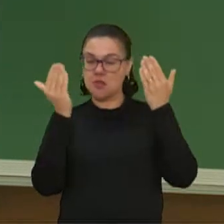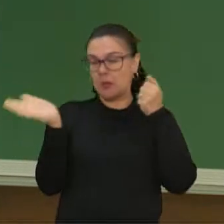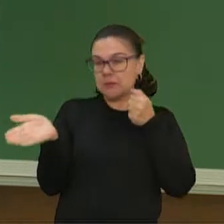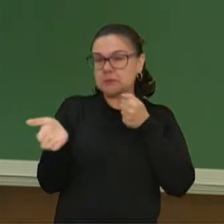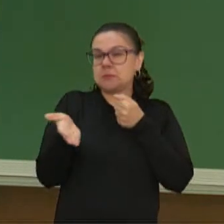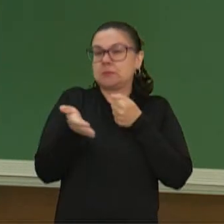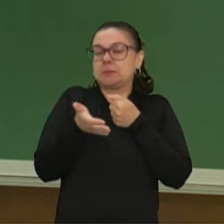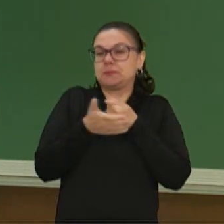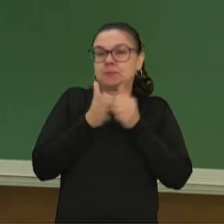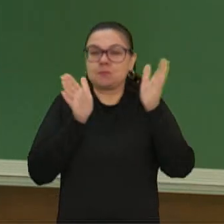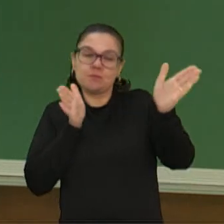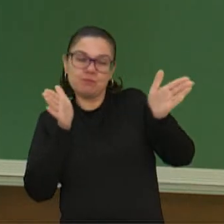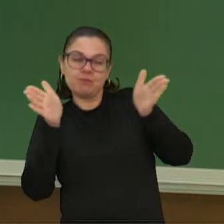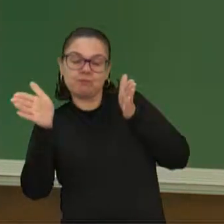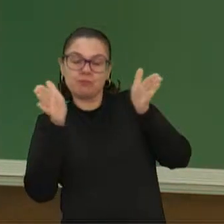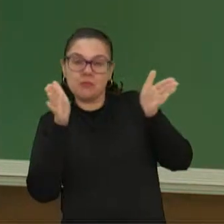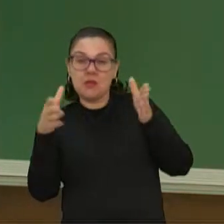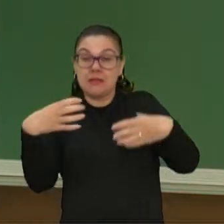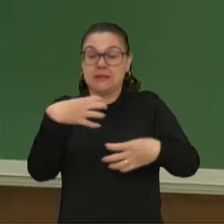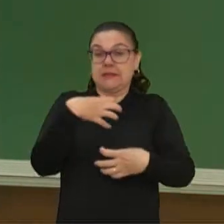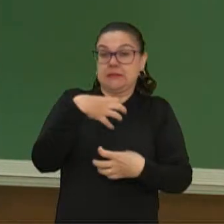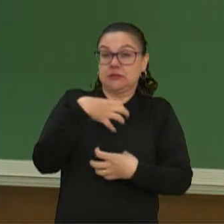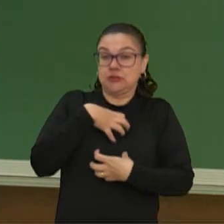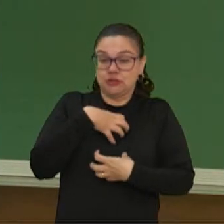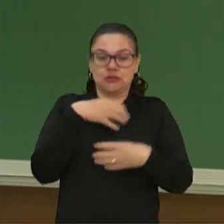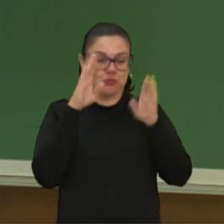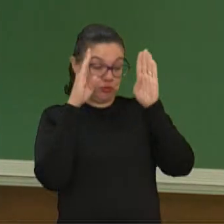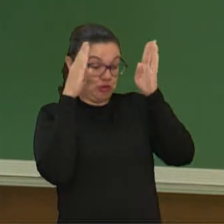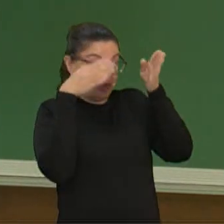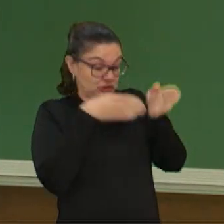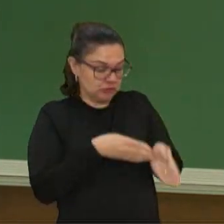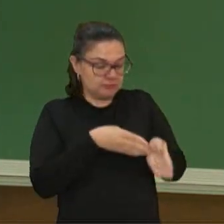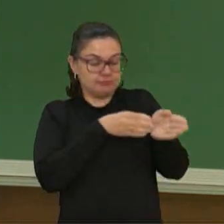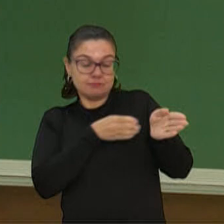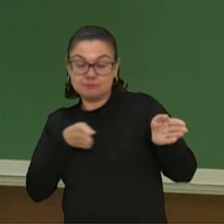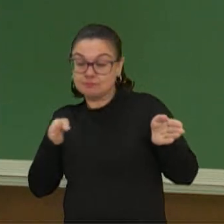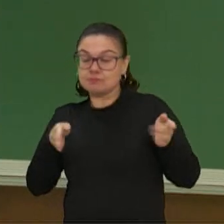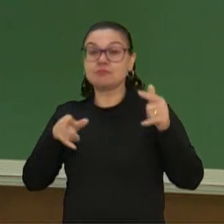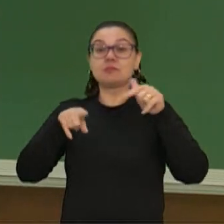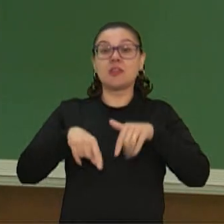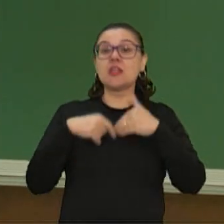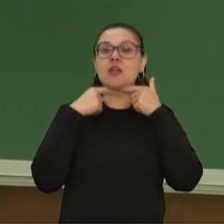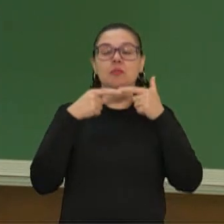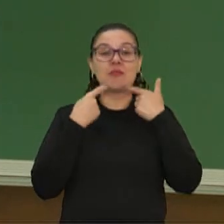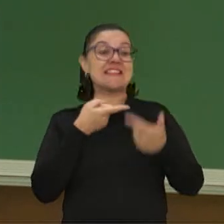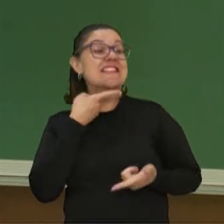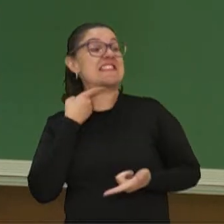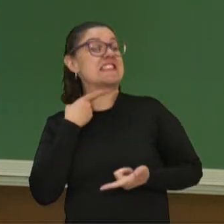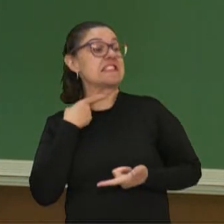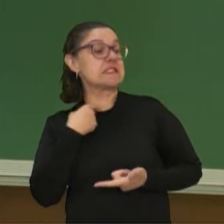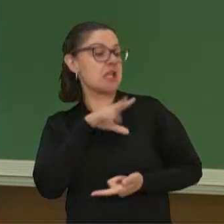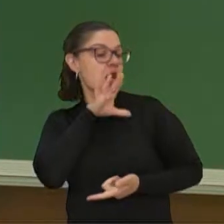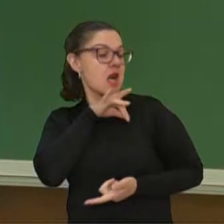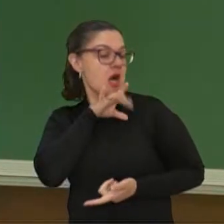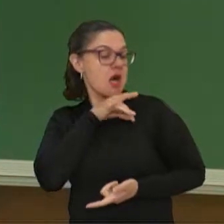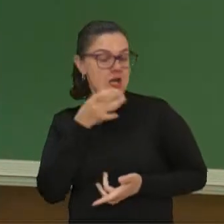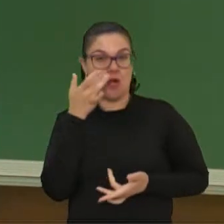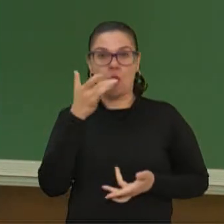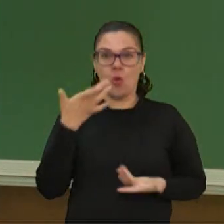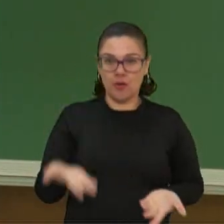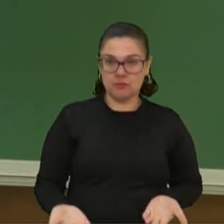implícita, esse trânsito entre a linguagem em sentido denotativo e conotativo. Ninguém tem sede de ouro. Essa é uma